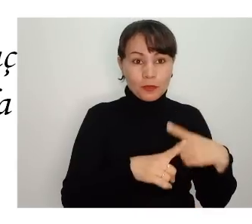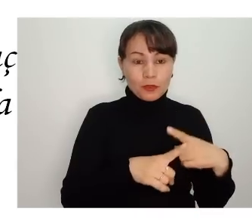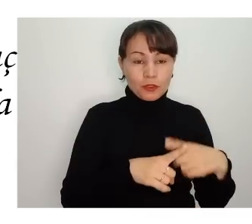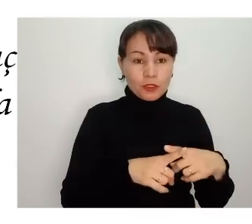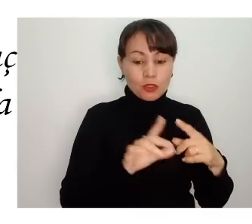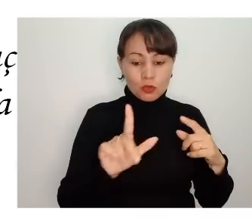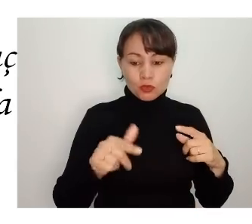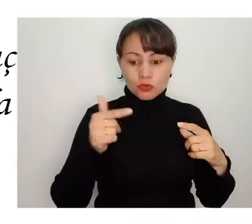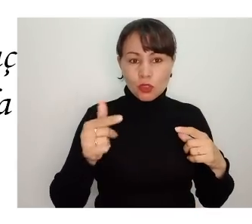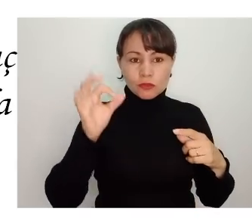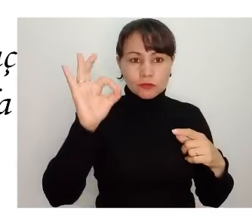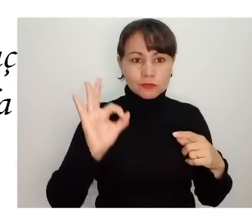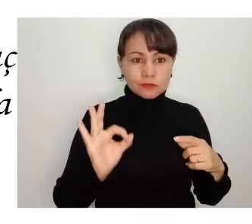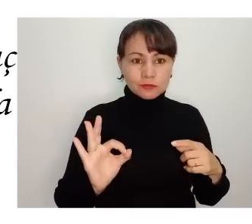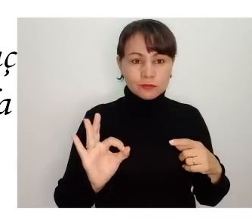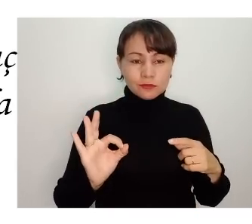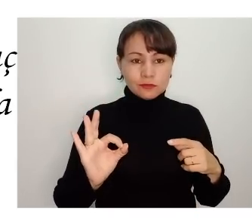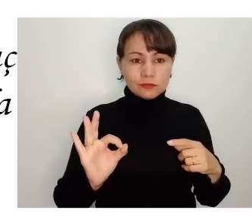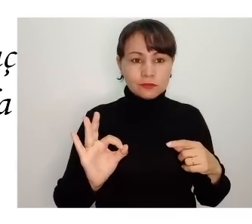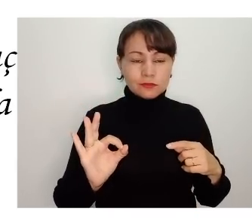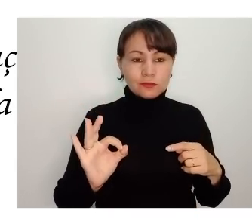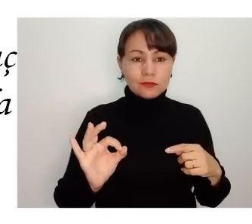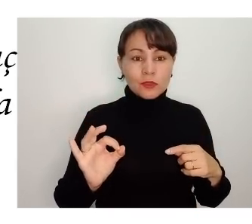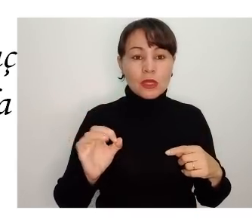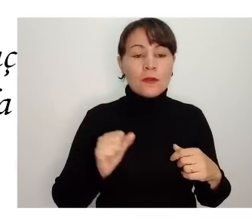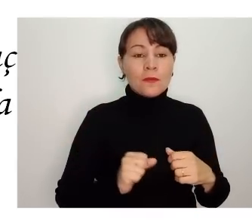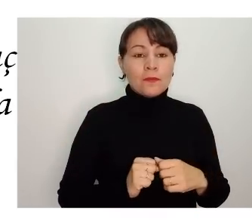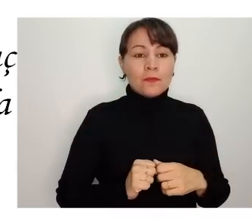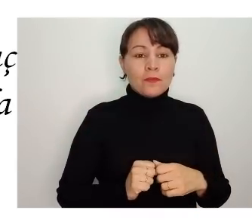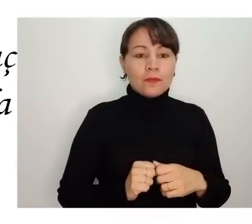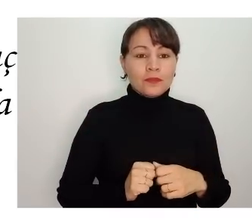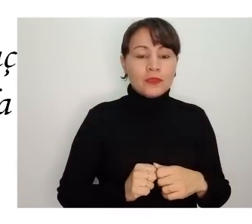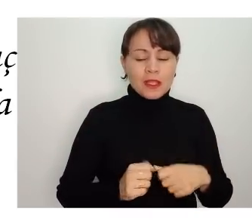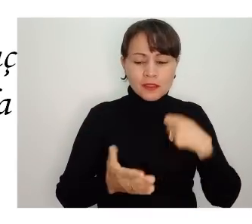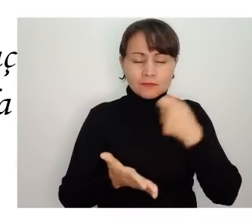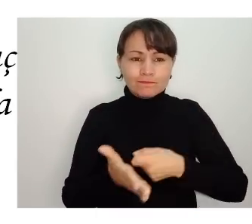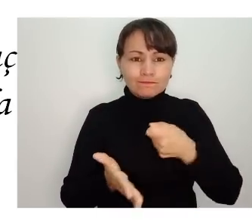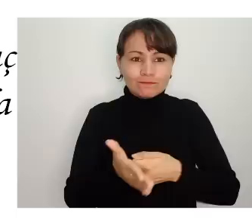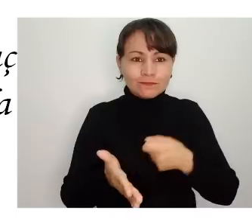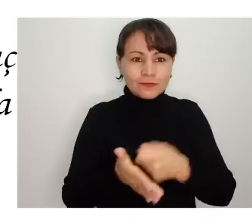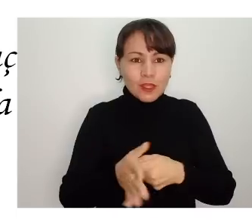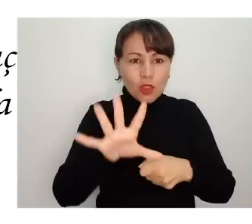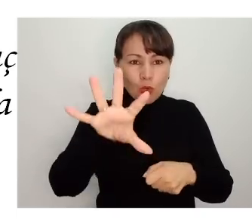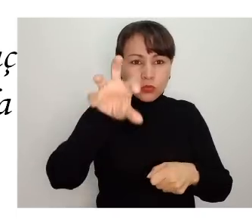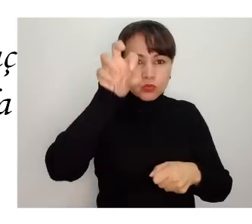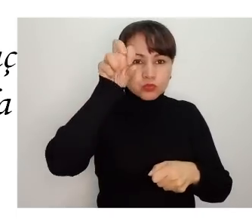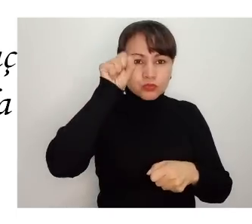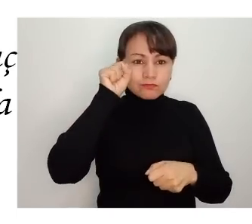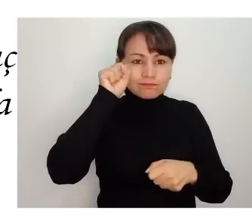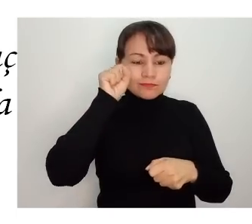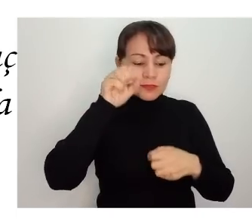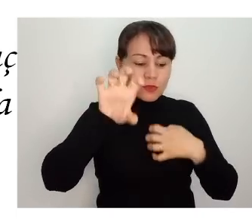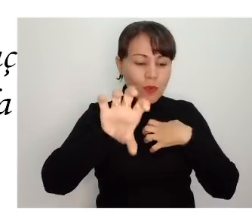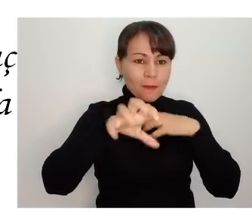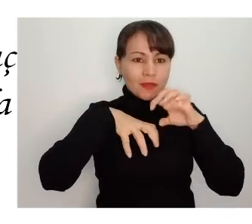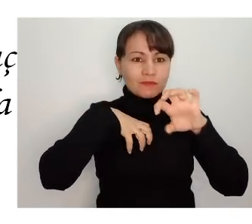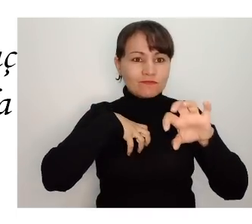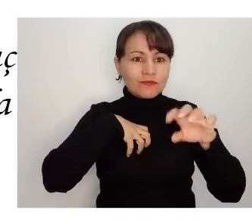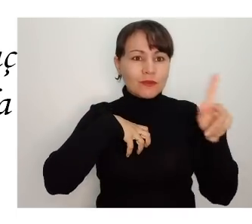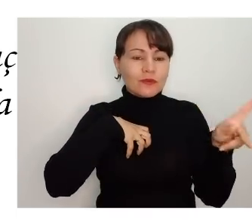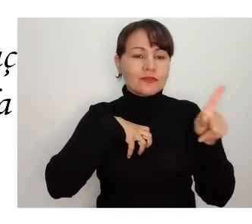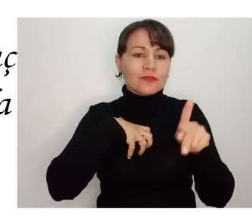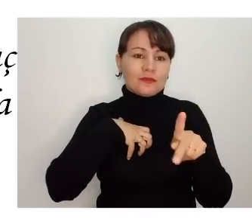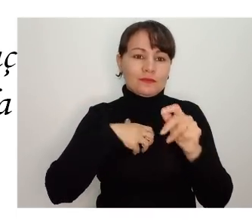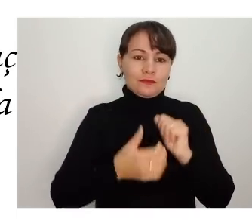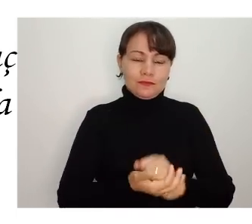porque os outros % ele tenta adquirir através da empatia